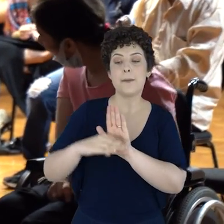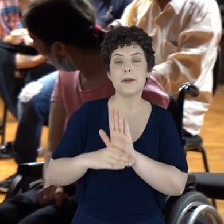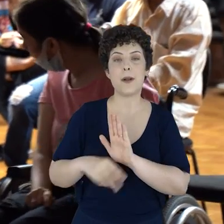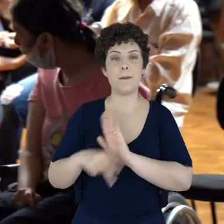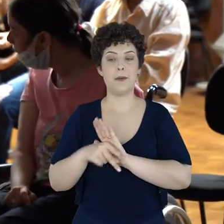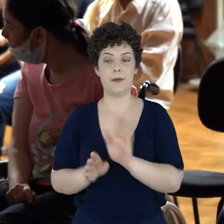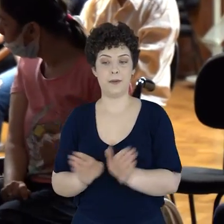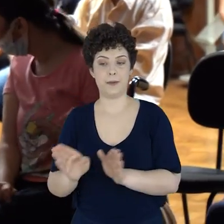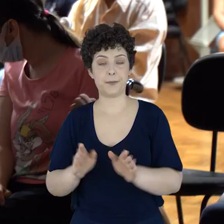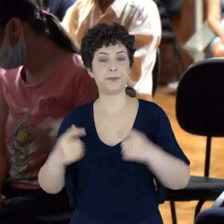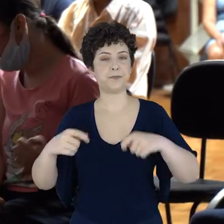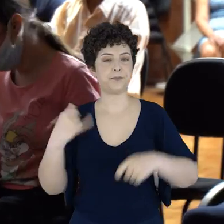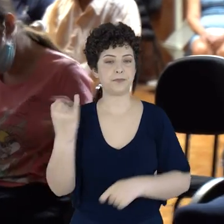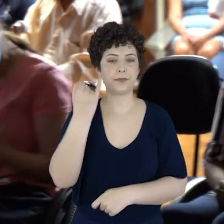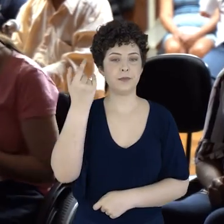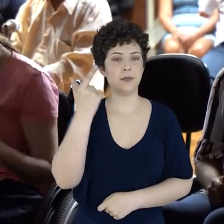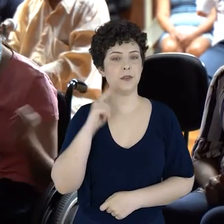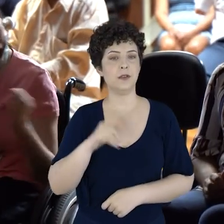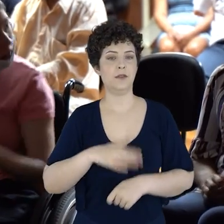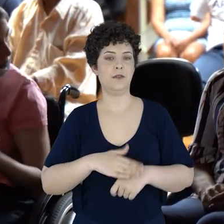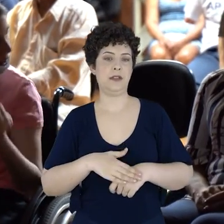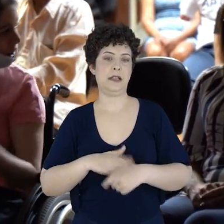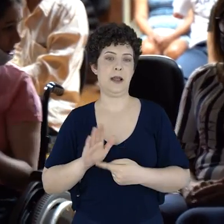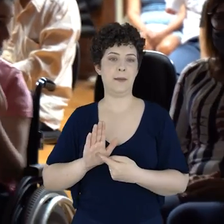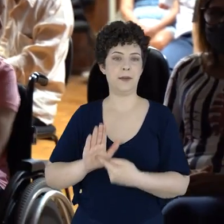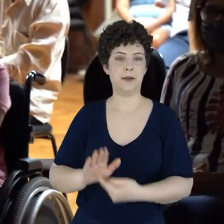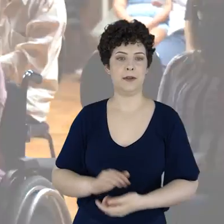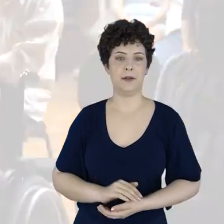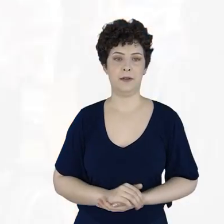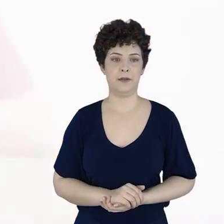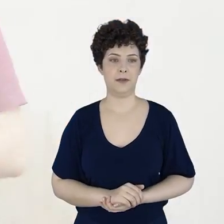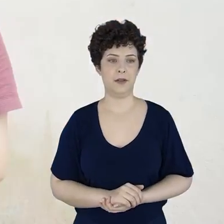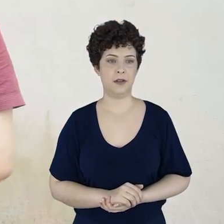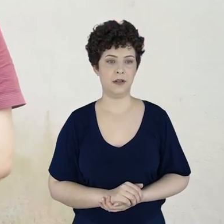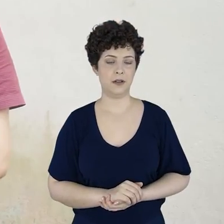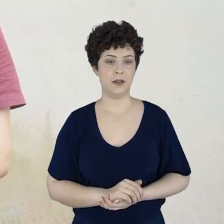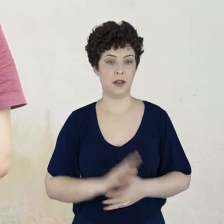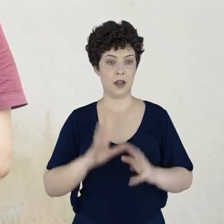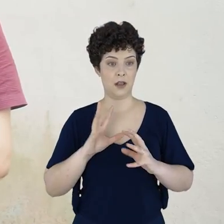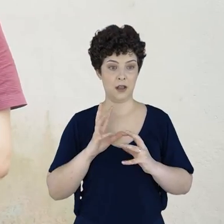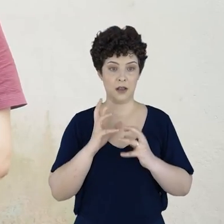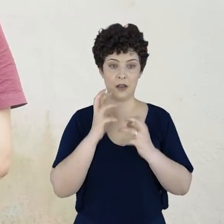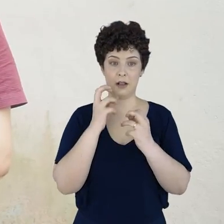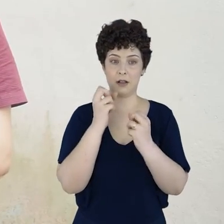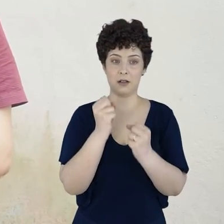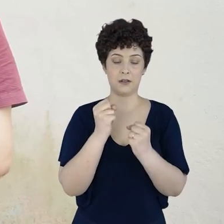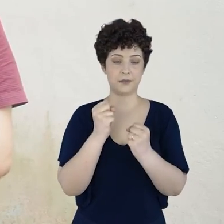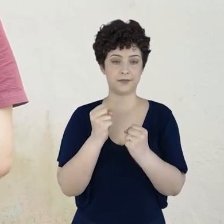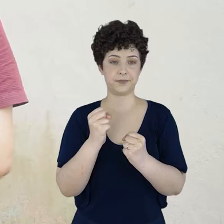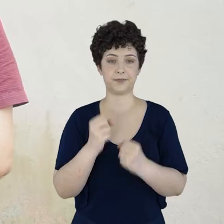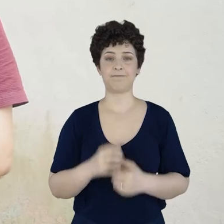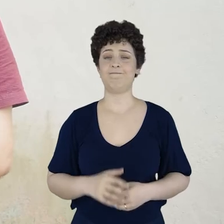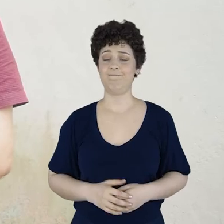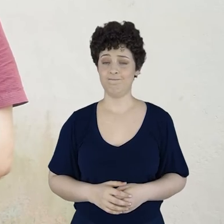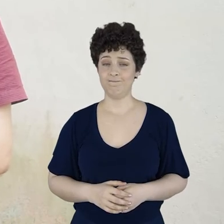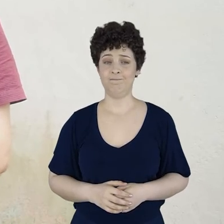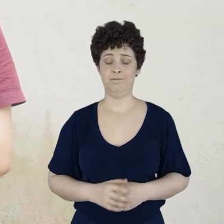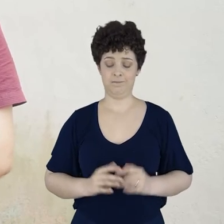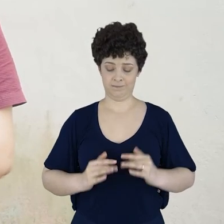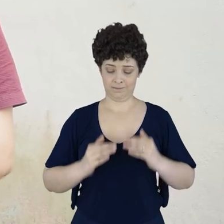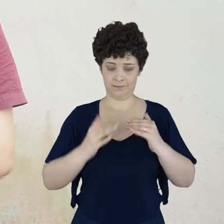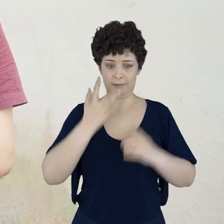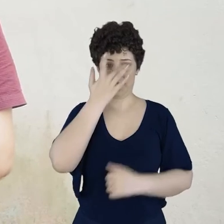procedimentos de acessibilidade que são necessários para o encontro com esse público, né? Me fortaleceu muito, assim, como Guilherme de Jesus.